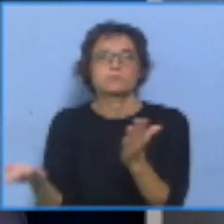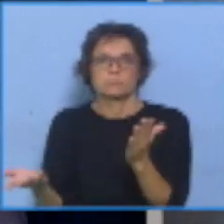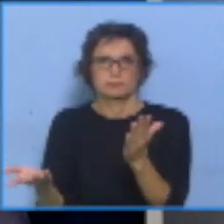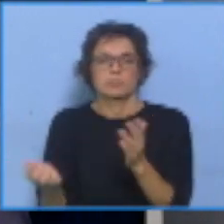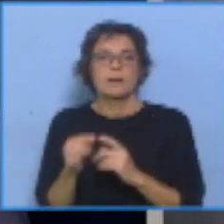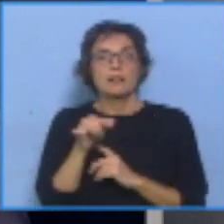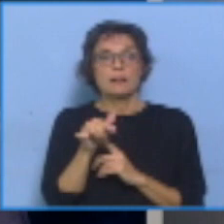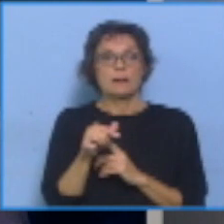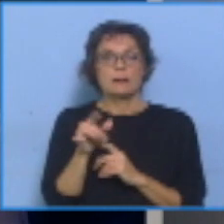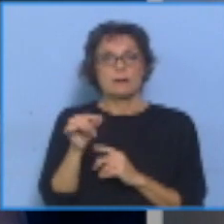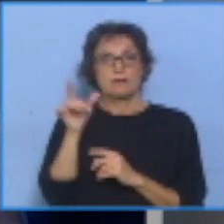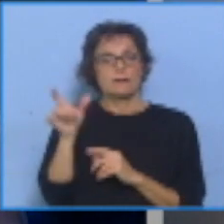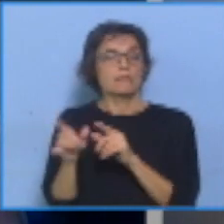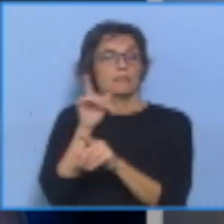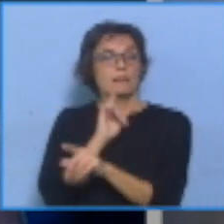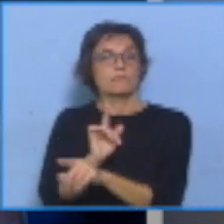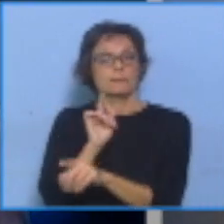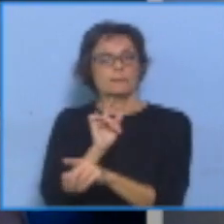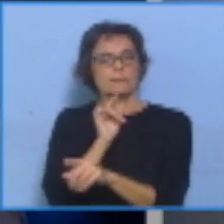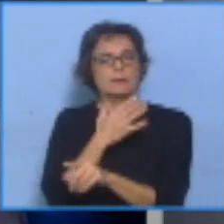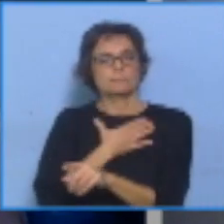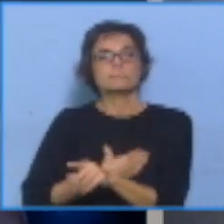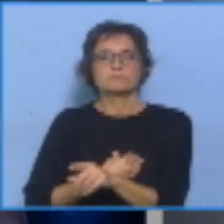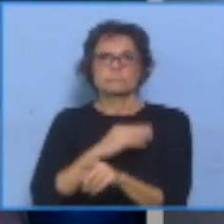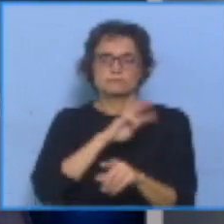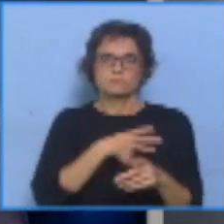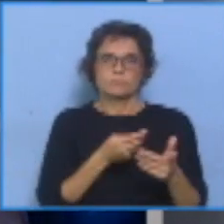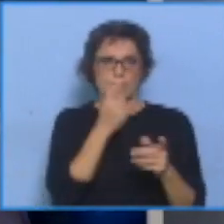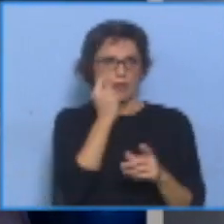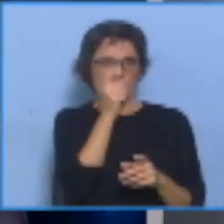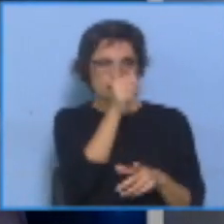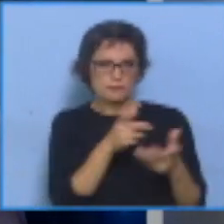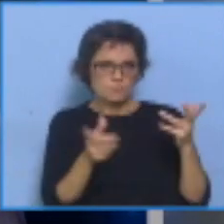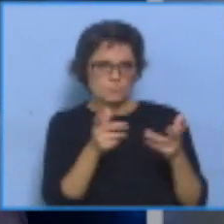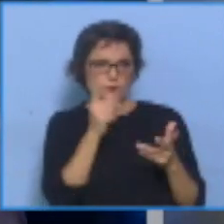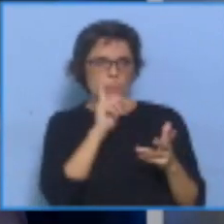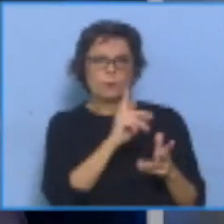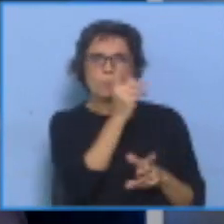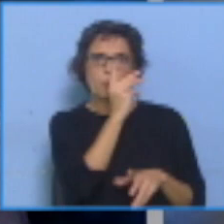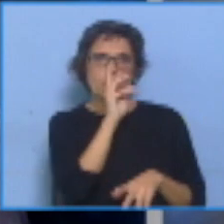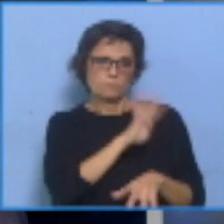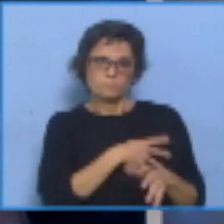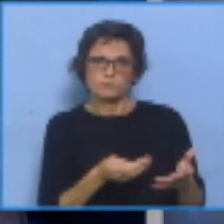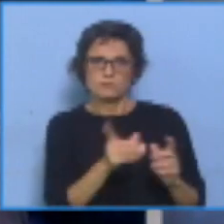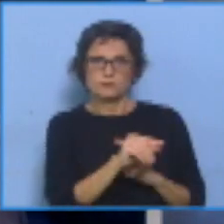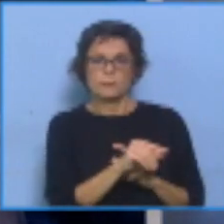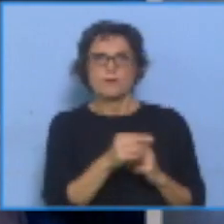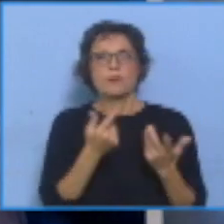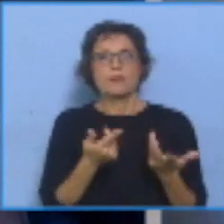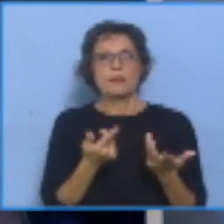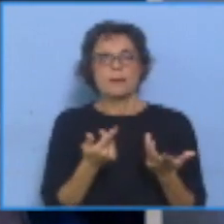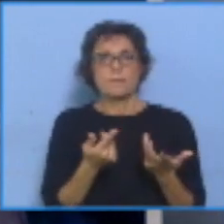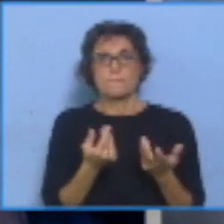em relação à oficialização da própria poesia e do poeta, mas neste caso não houve nunca esse risco, porque